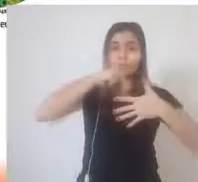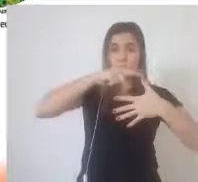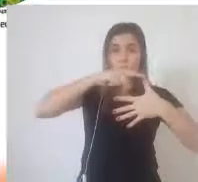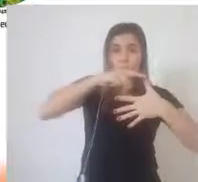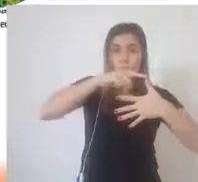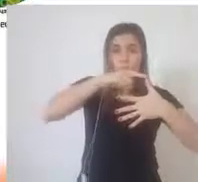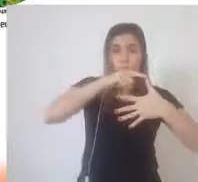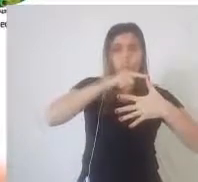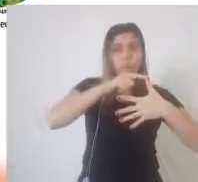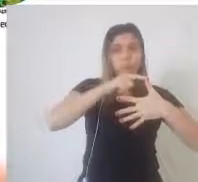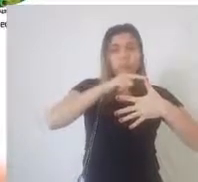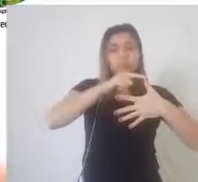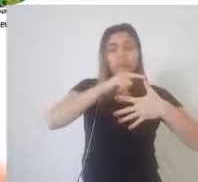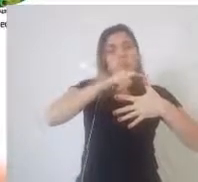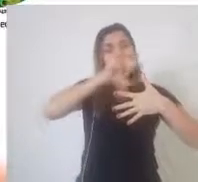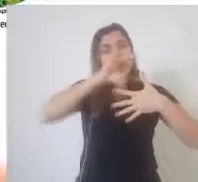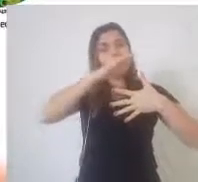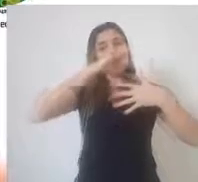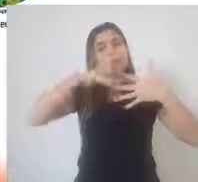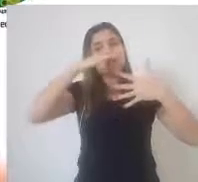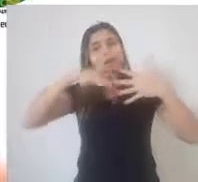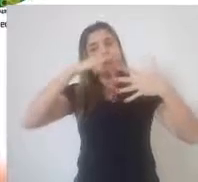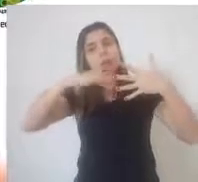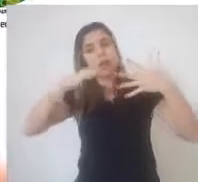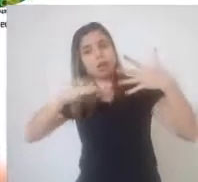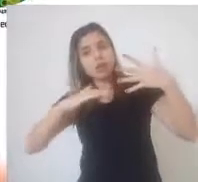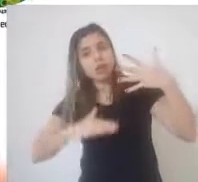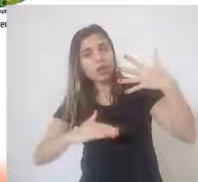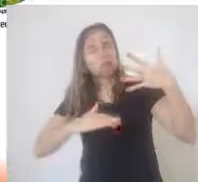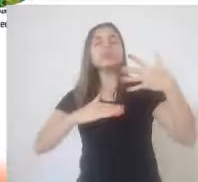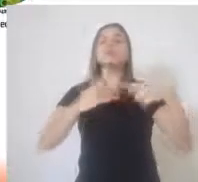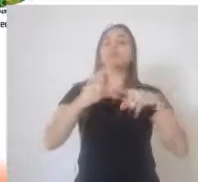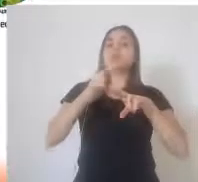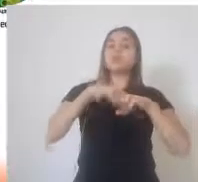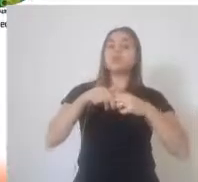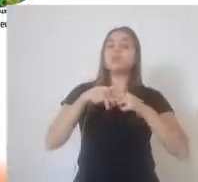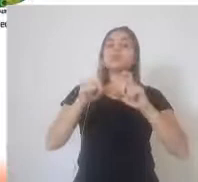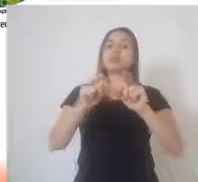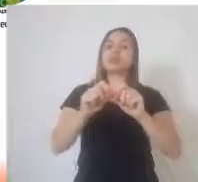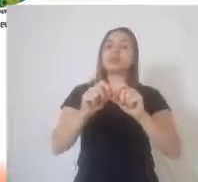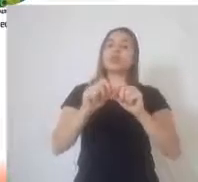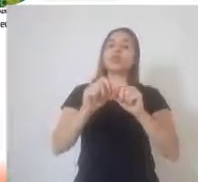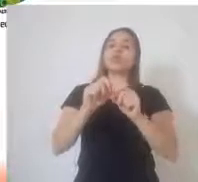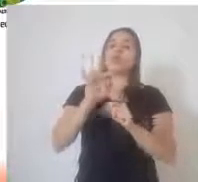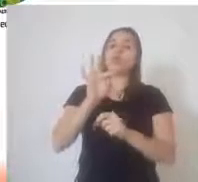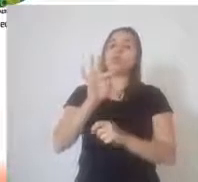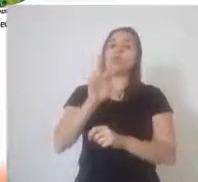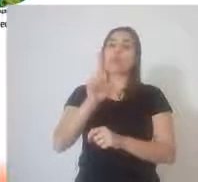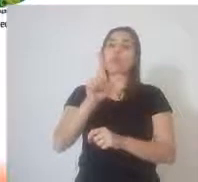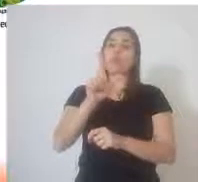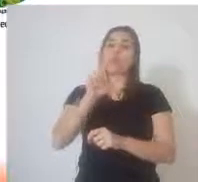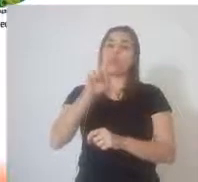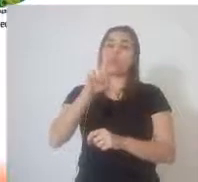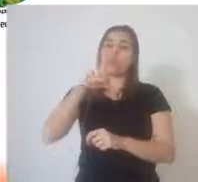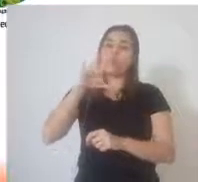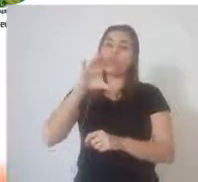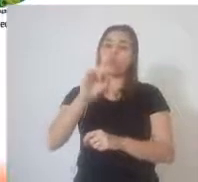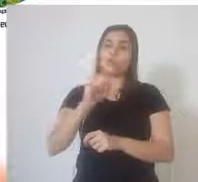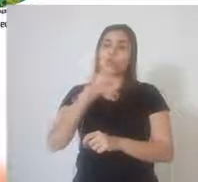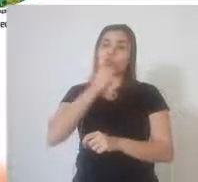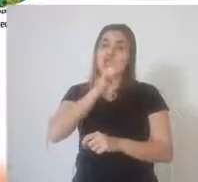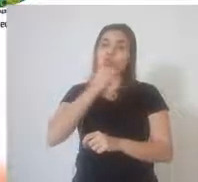deles inicialmente, tá certo? Então, essa é a explicação aí por que o fluxo de energia é aberto